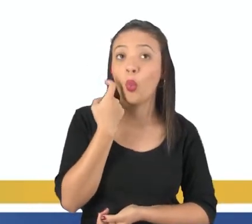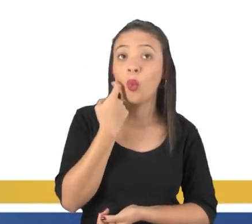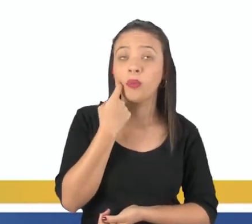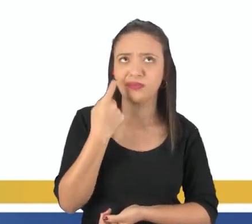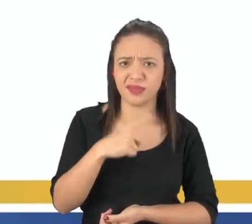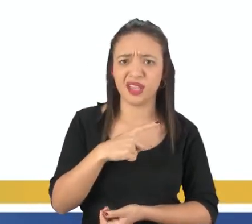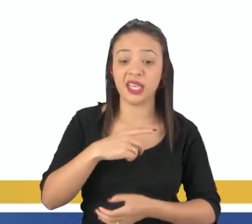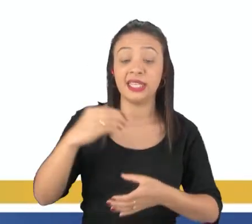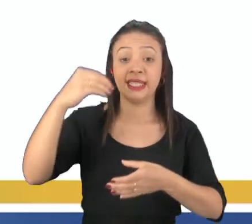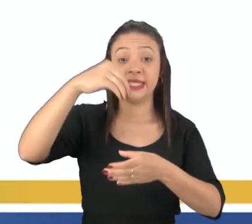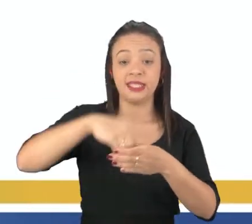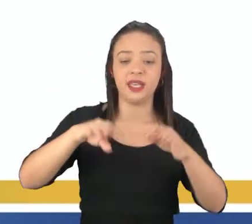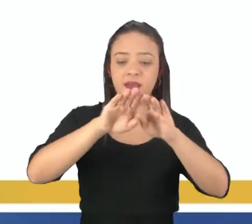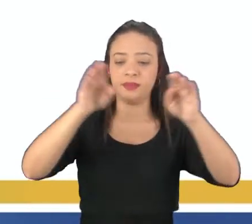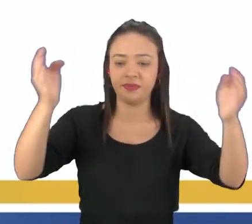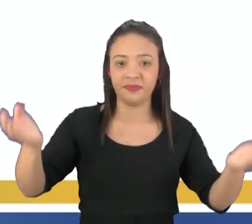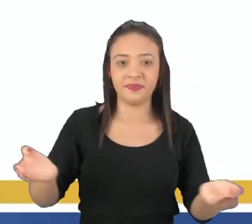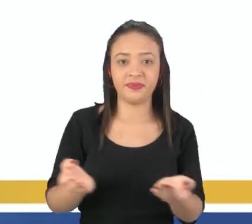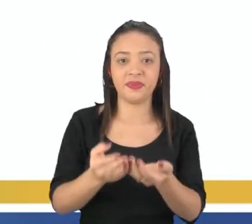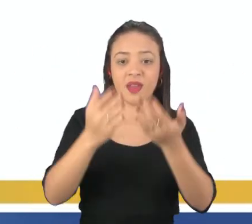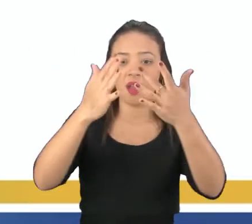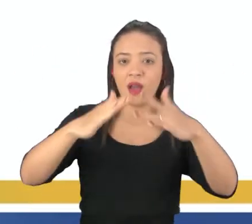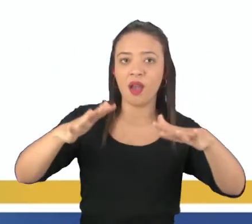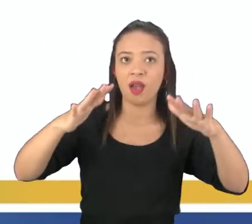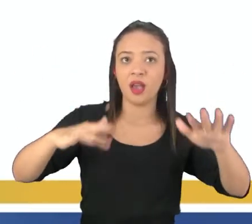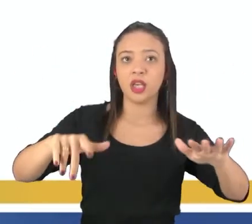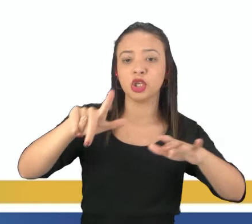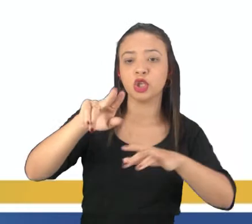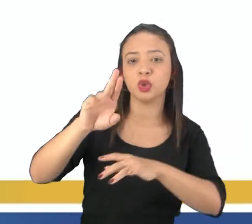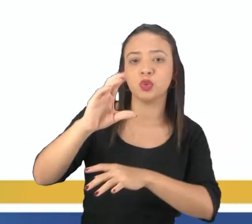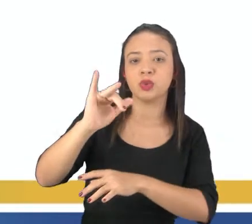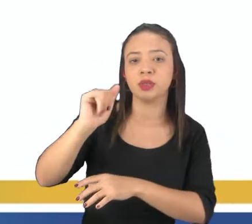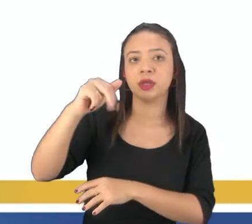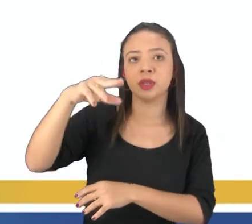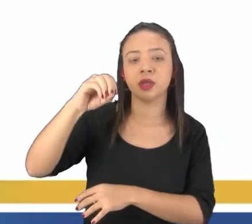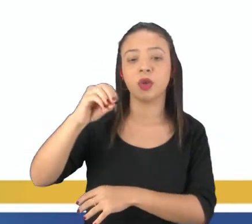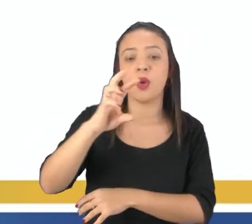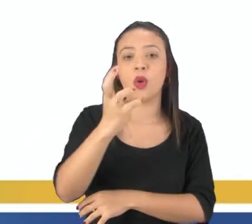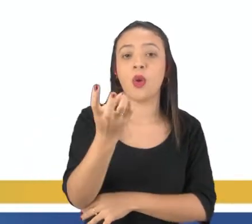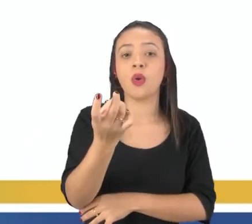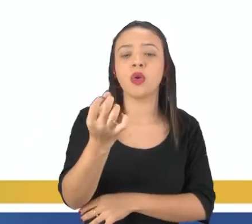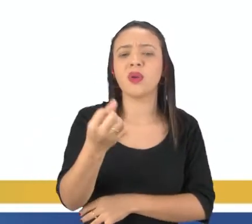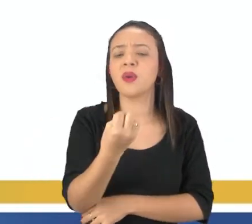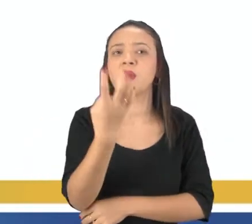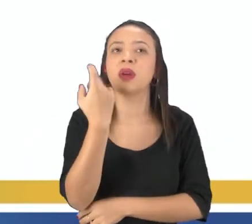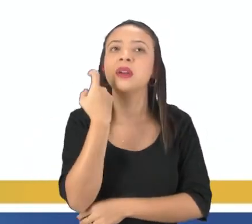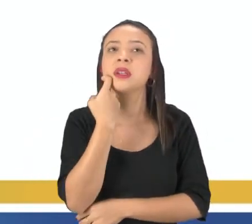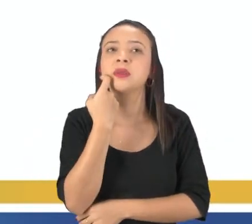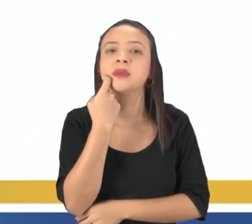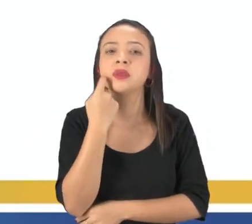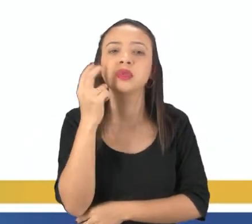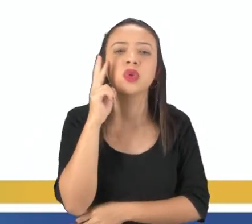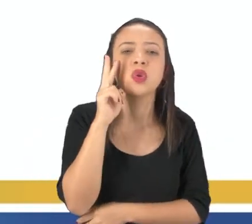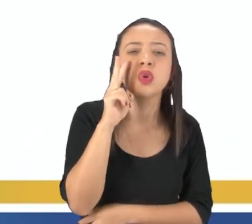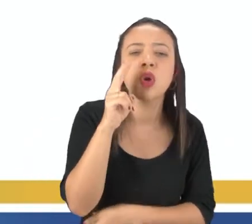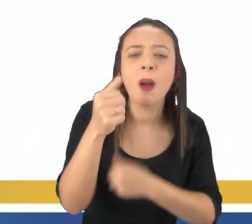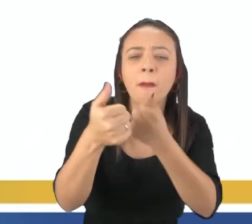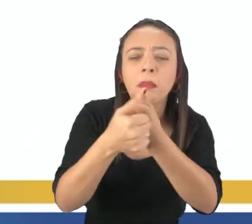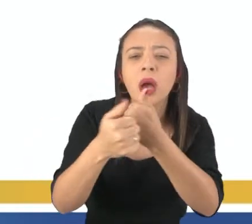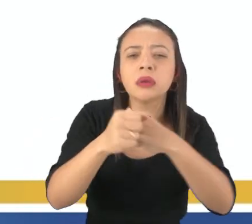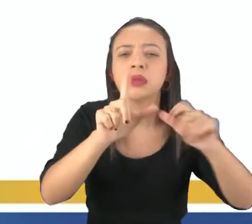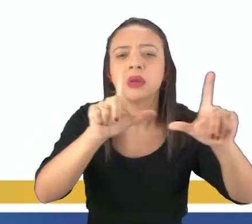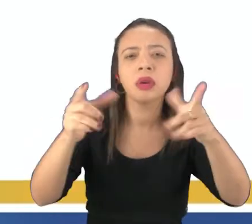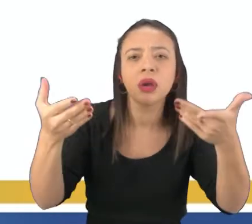peixes que estão a área de Luciano Observe me conte quantos Peixinhos se aproxima da da linha se for